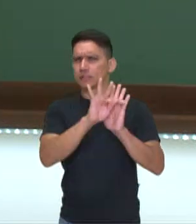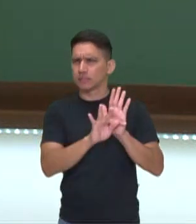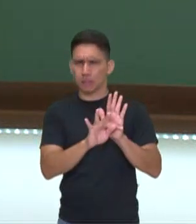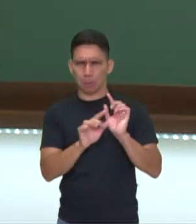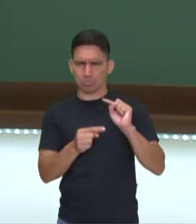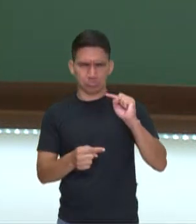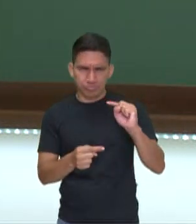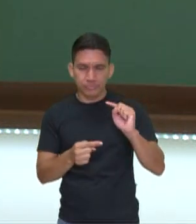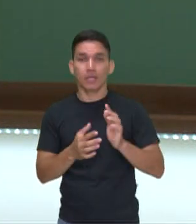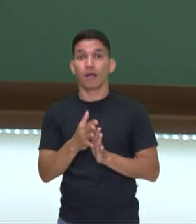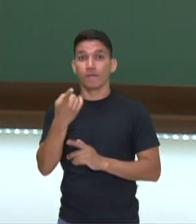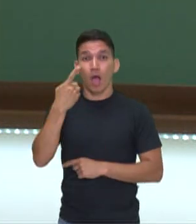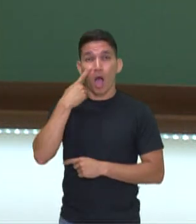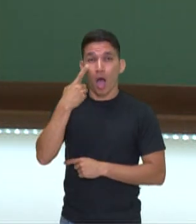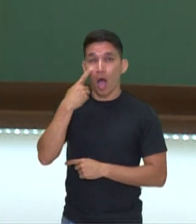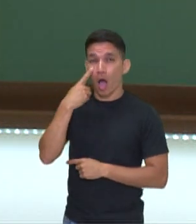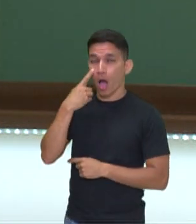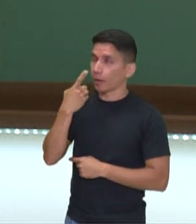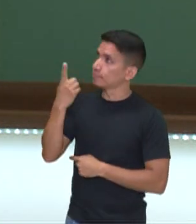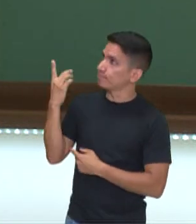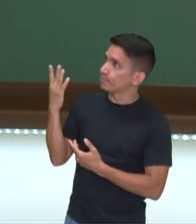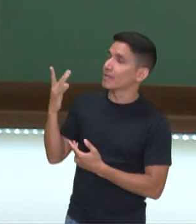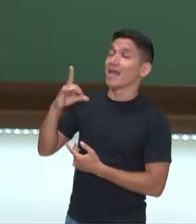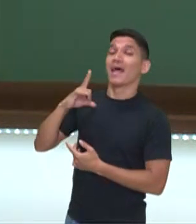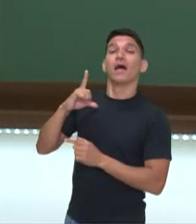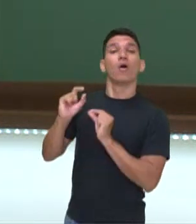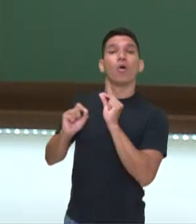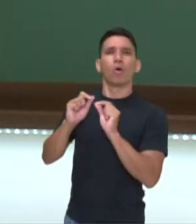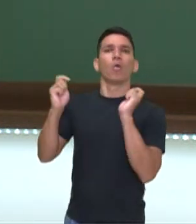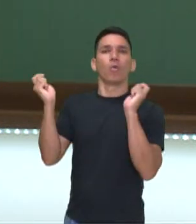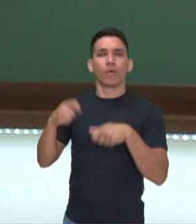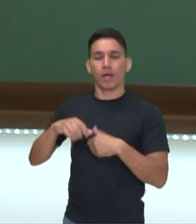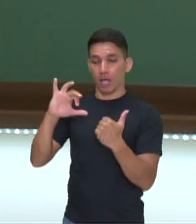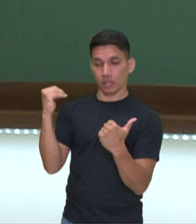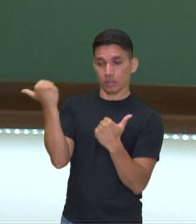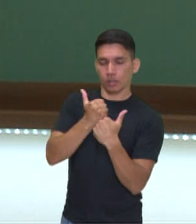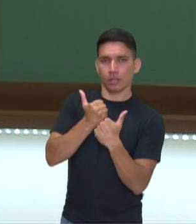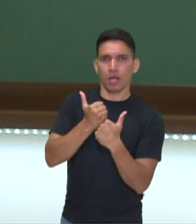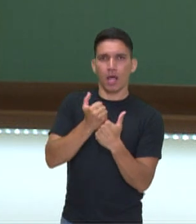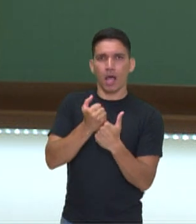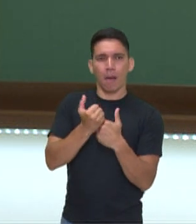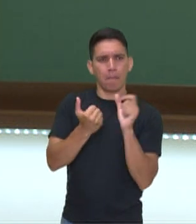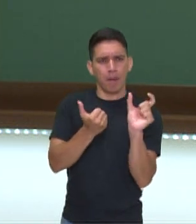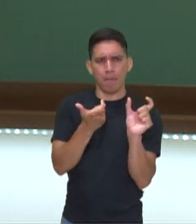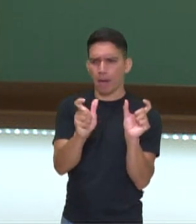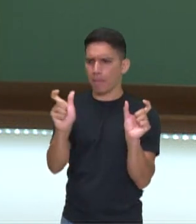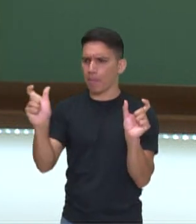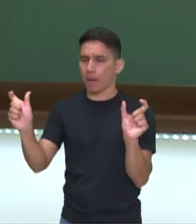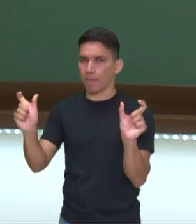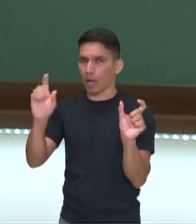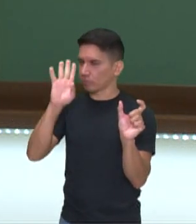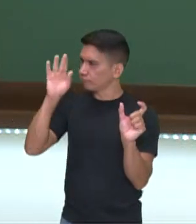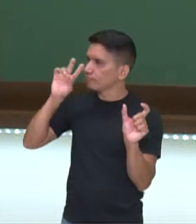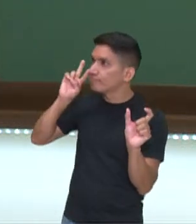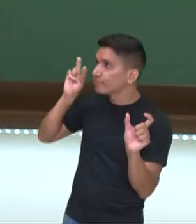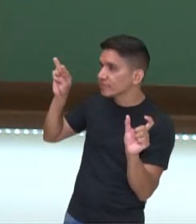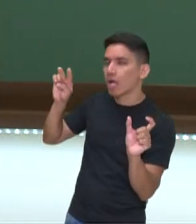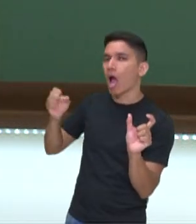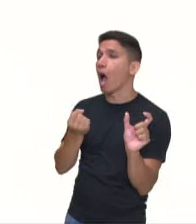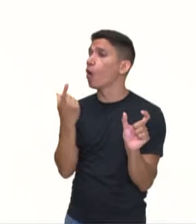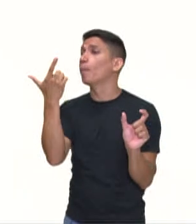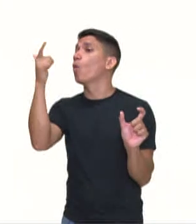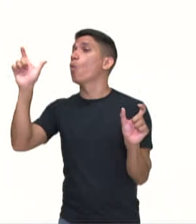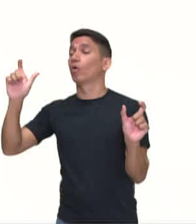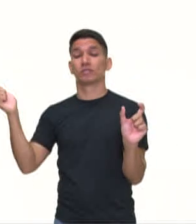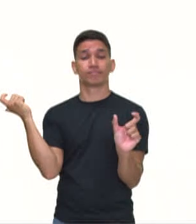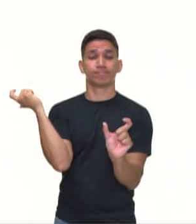vocês vão observar que podemos substituir as expressões em destaque do nosso texto por algumas das alternativas.